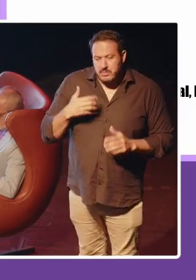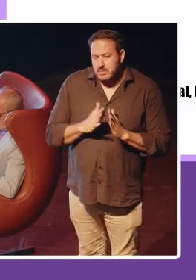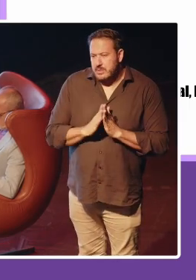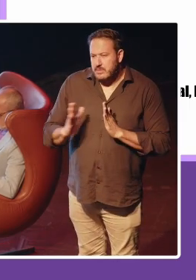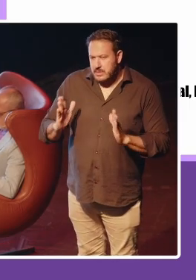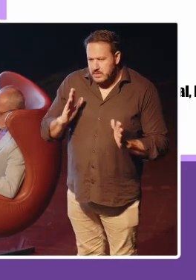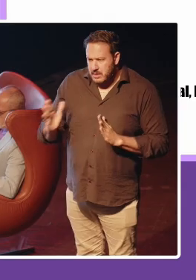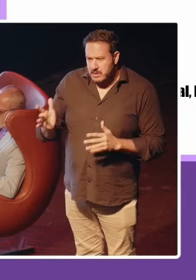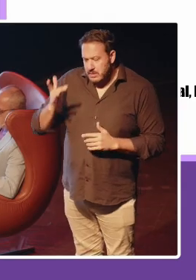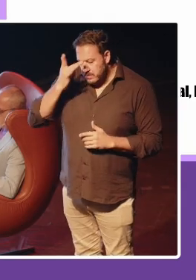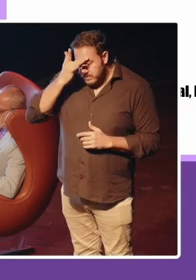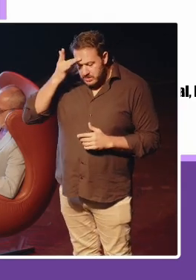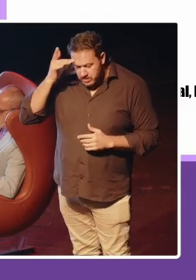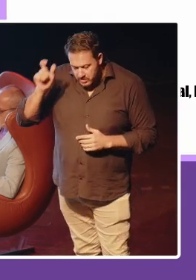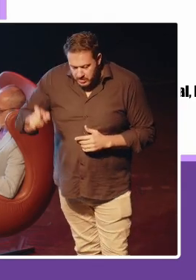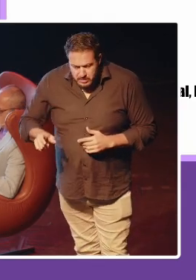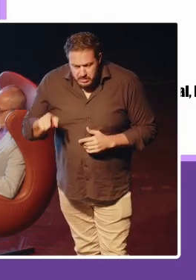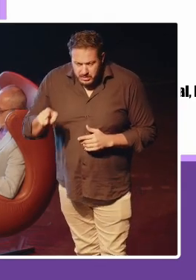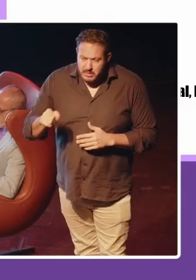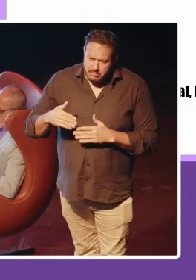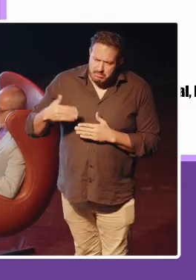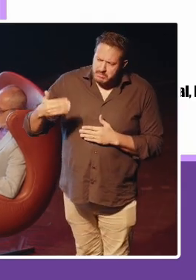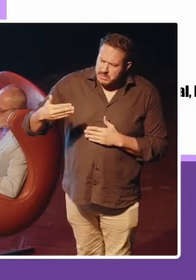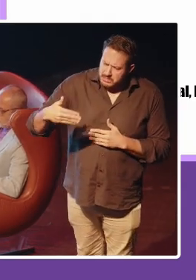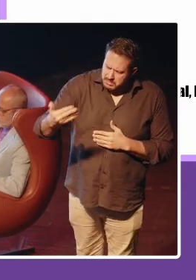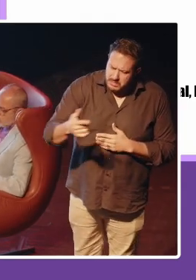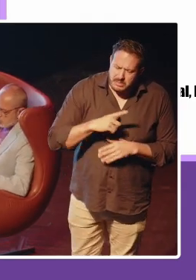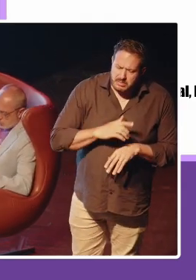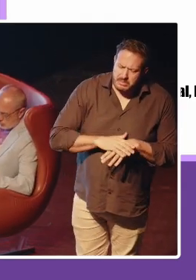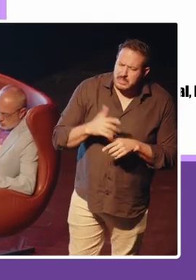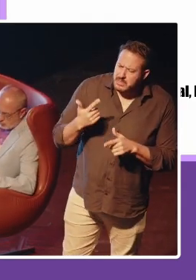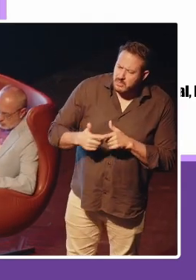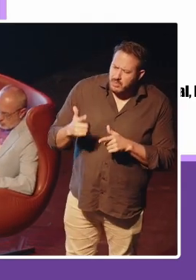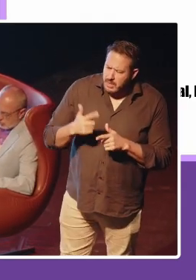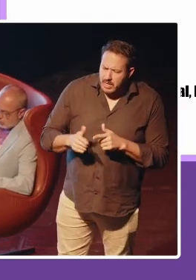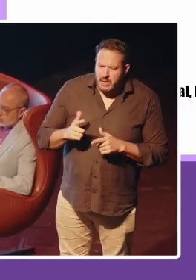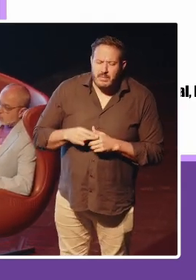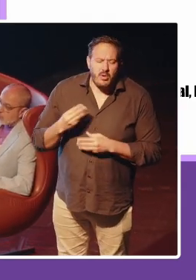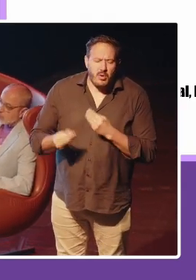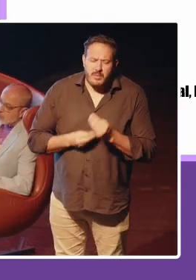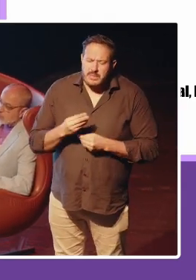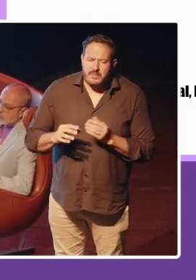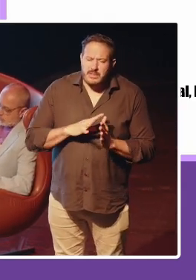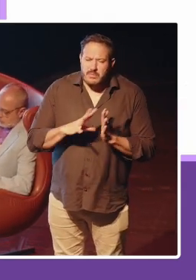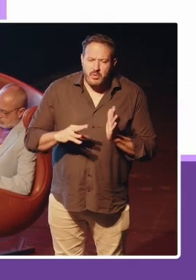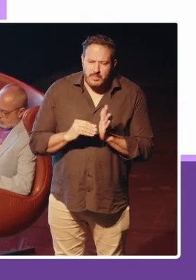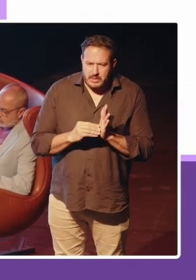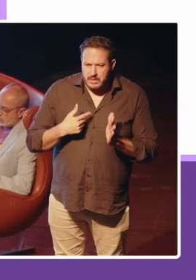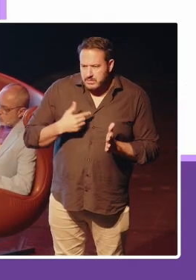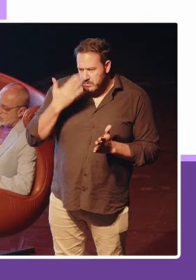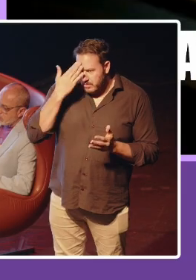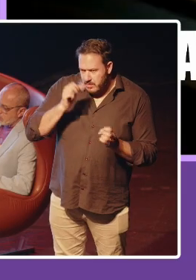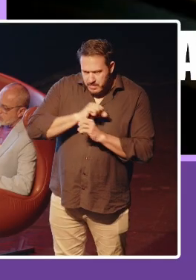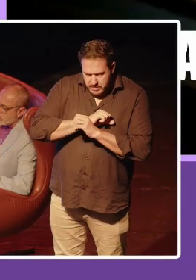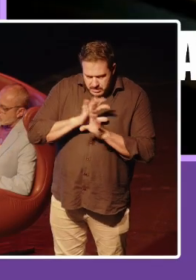né? Pessoas que estão mais propensas a ter esses problemas, quando esses problemas devem ser abordados de forma mais clara.